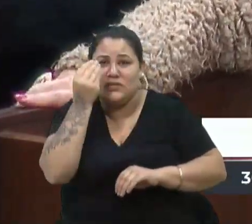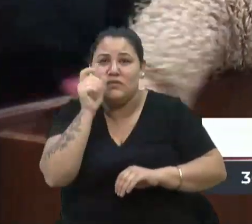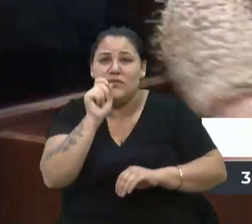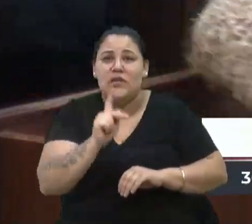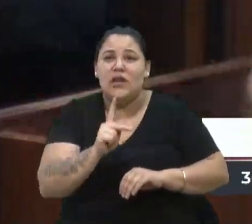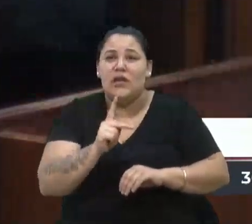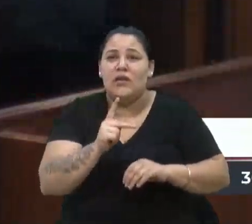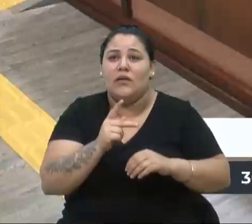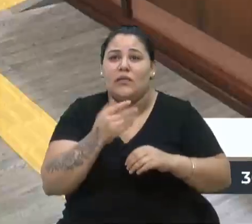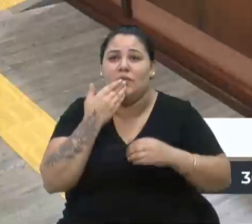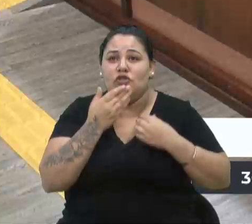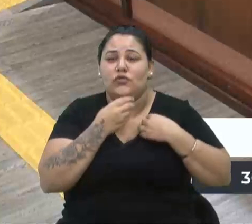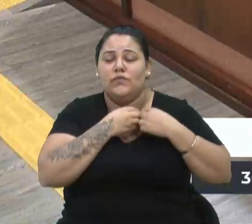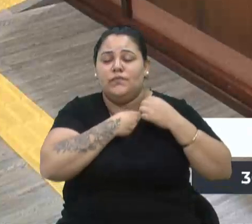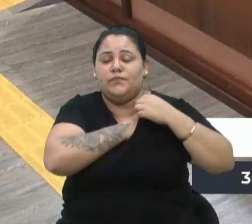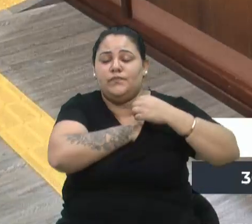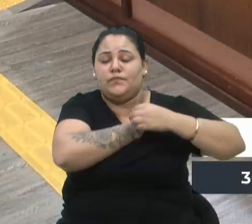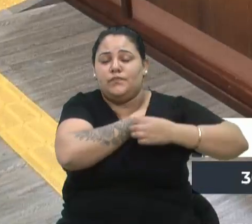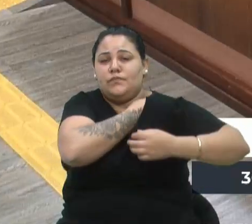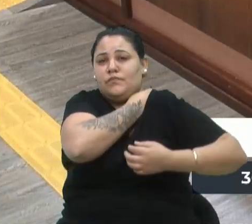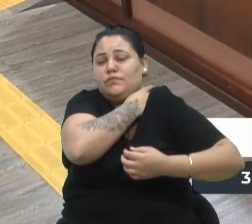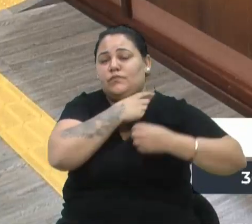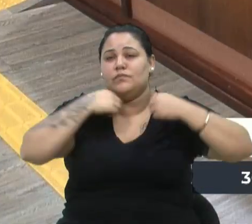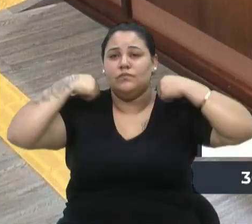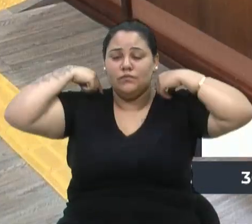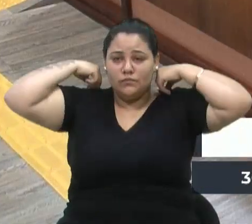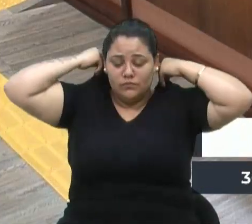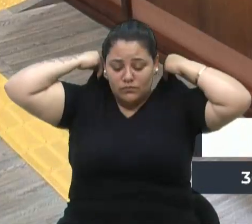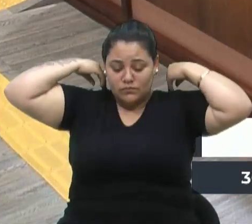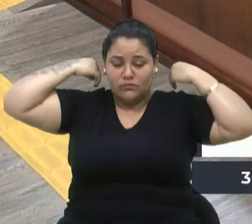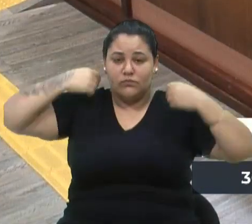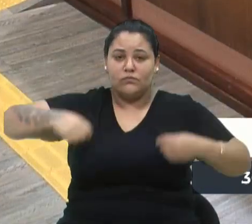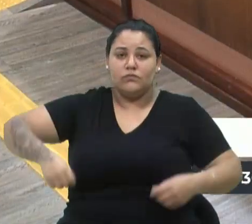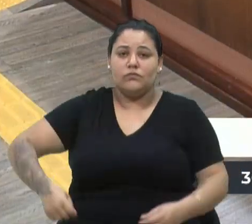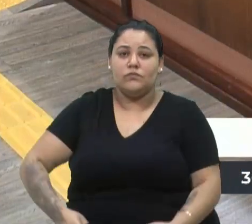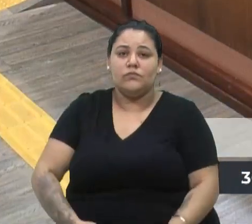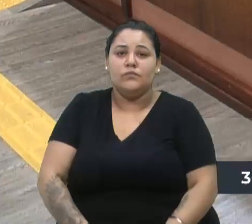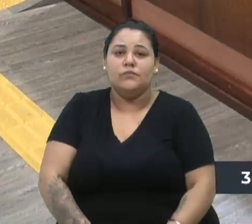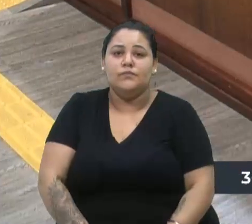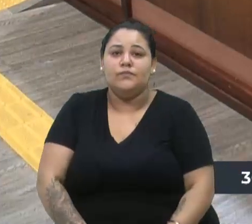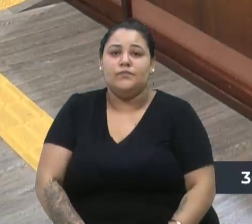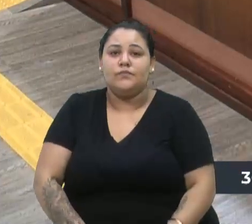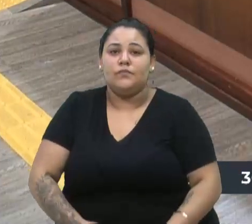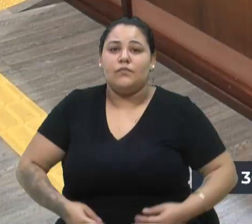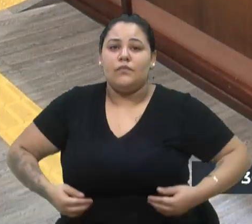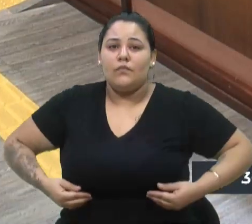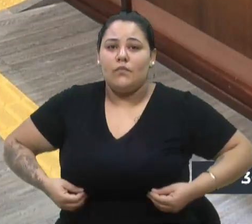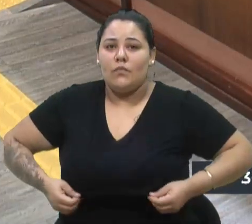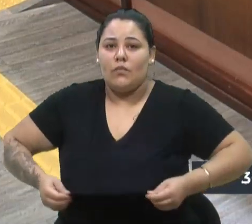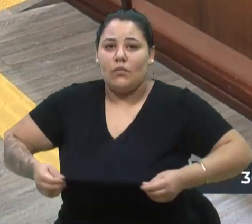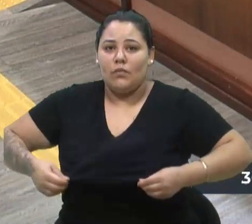Muito obrigada. Obrigado. Bancada do Novo, na tribuna, professor